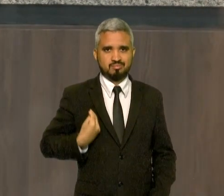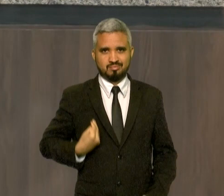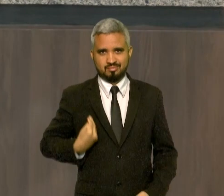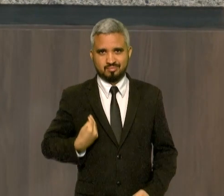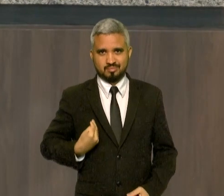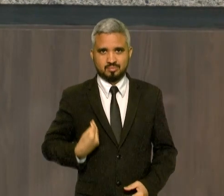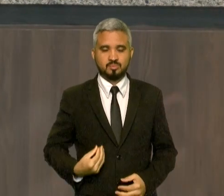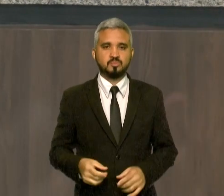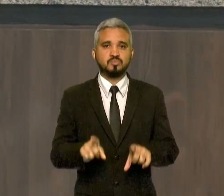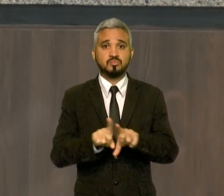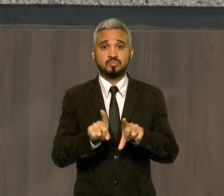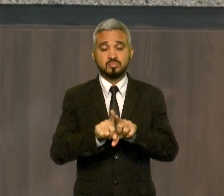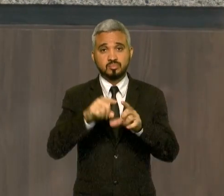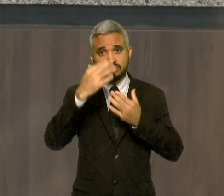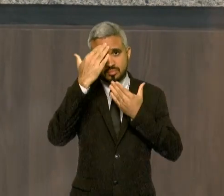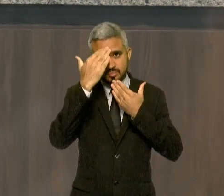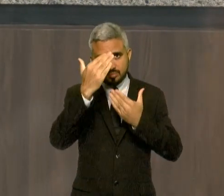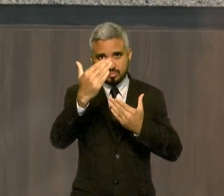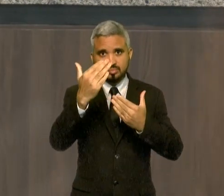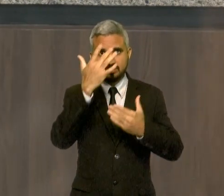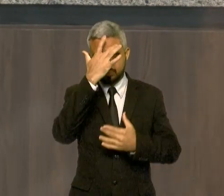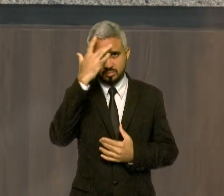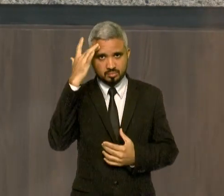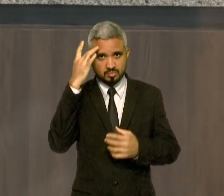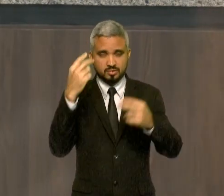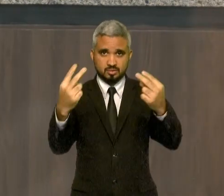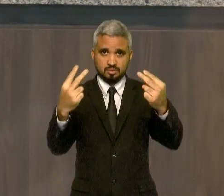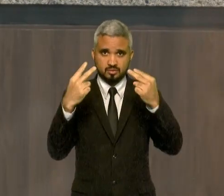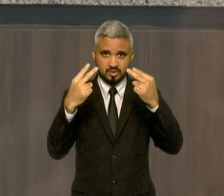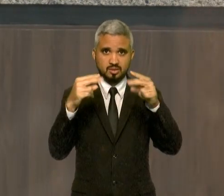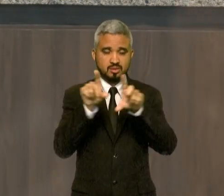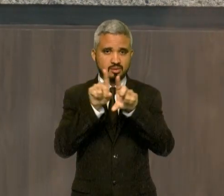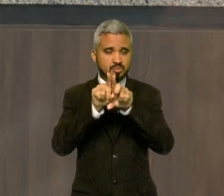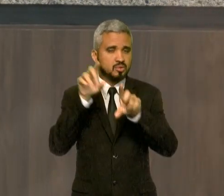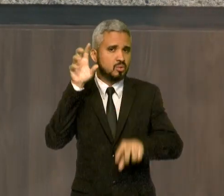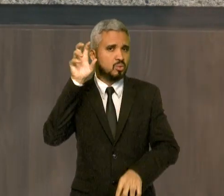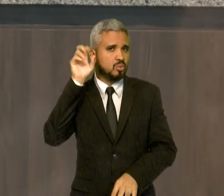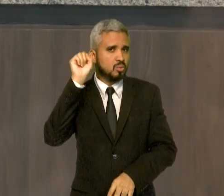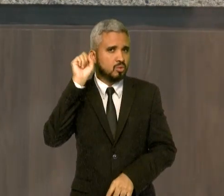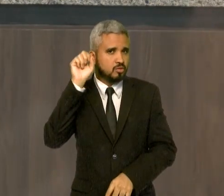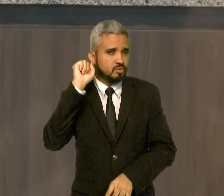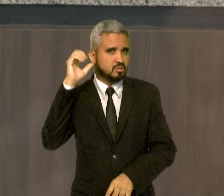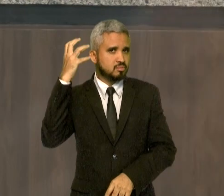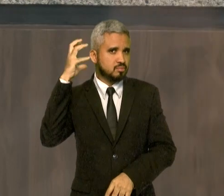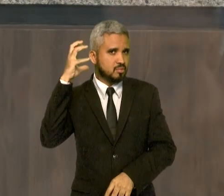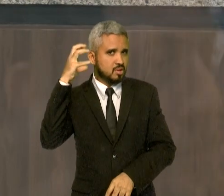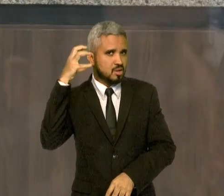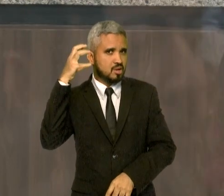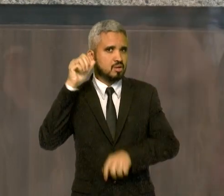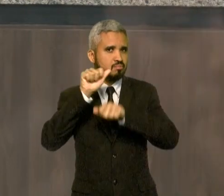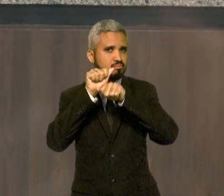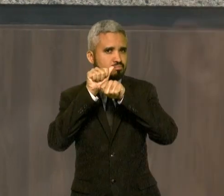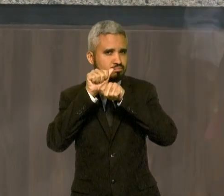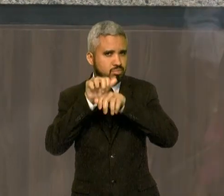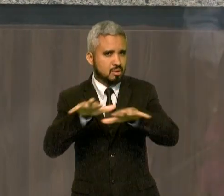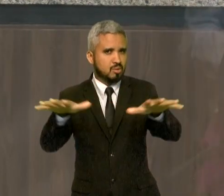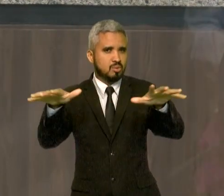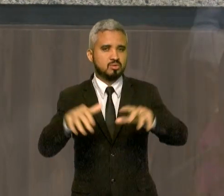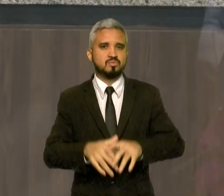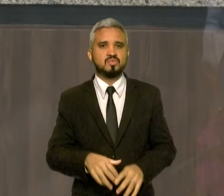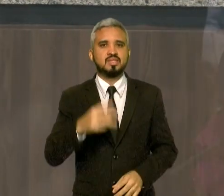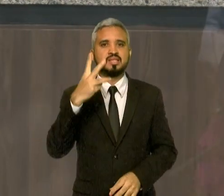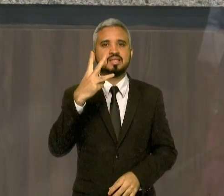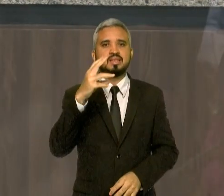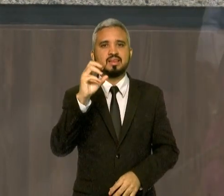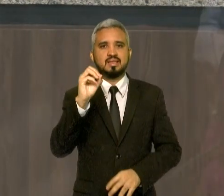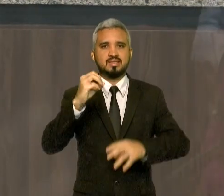a audiência, através das rádios que estão fazendo a transmissão para 30